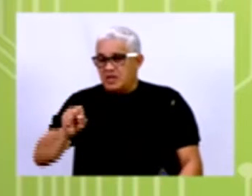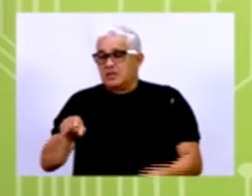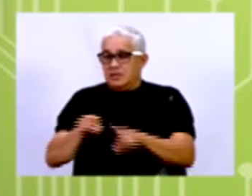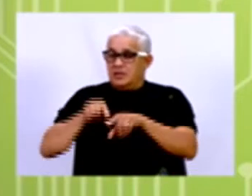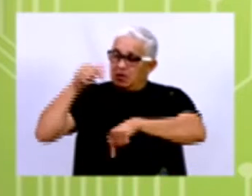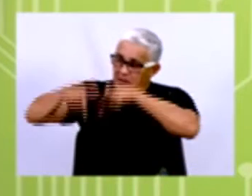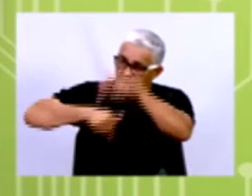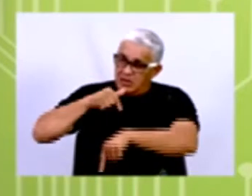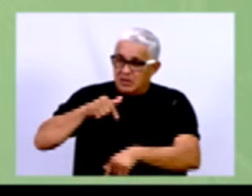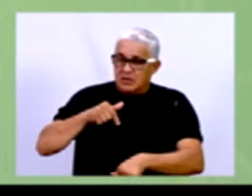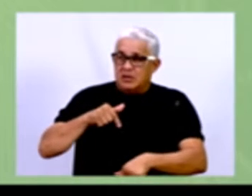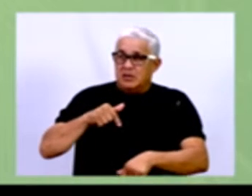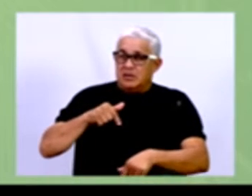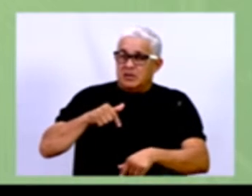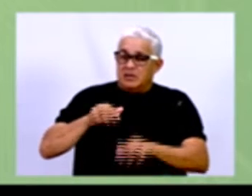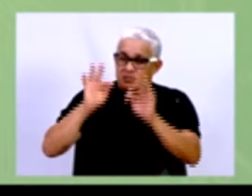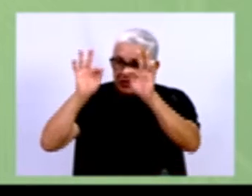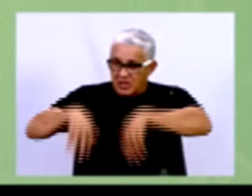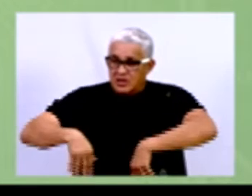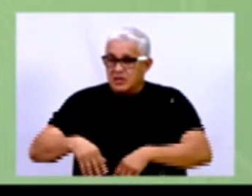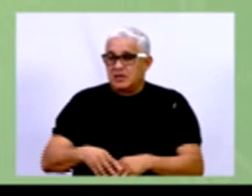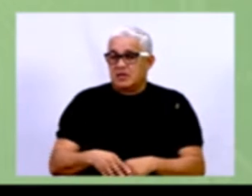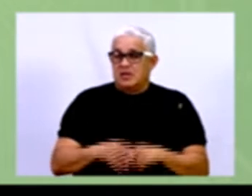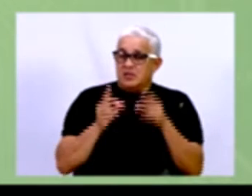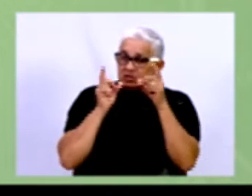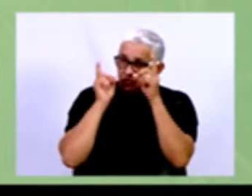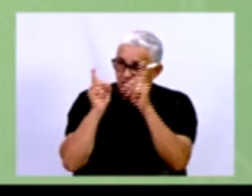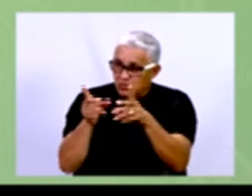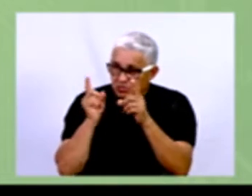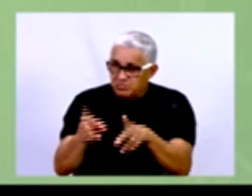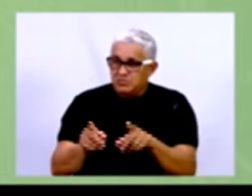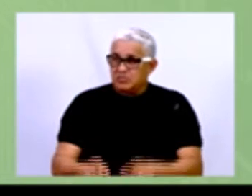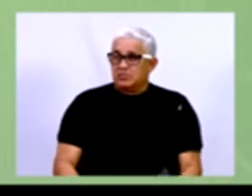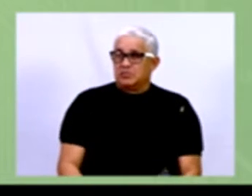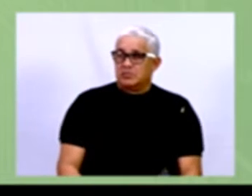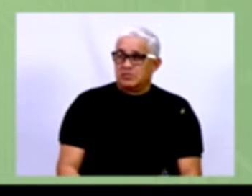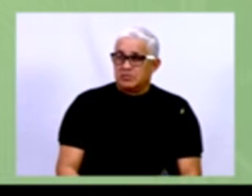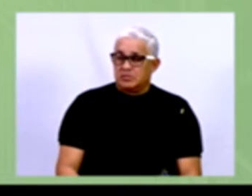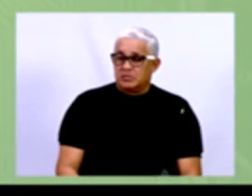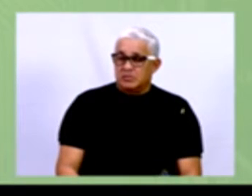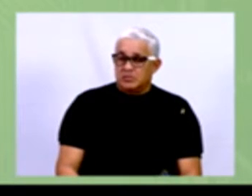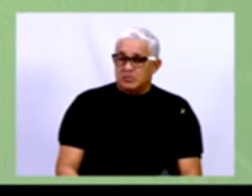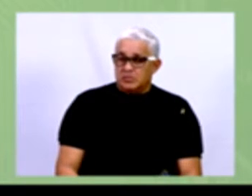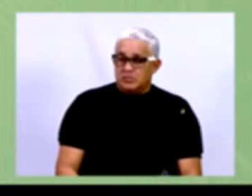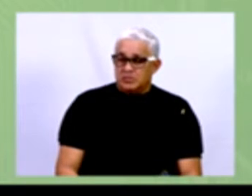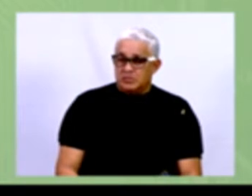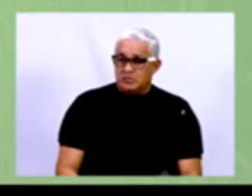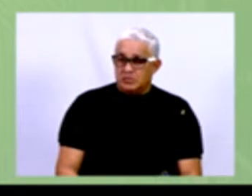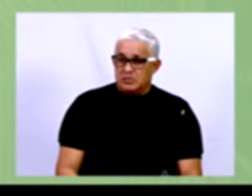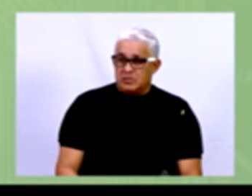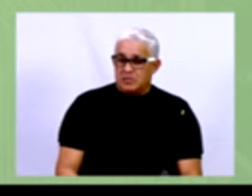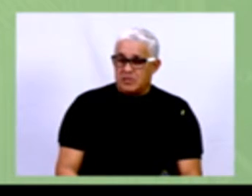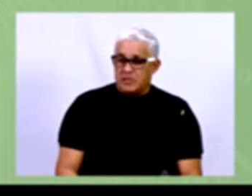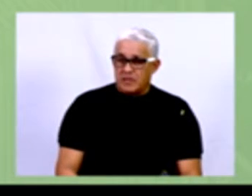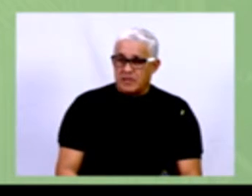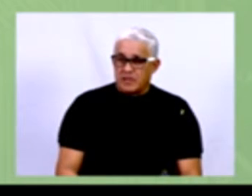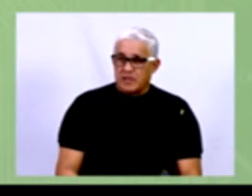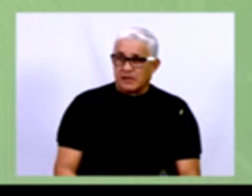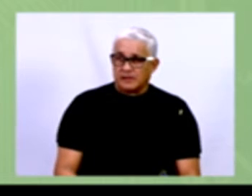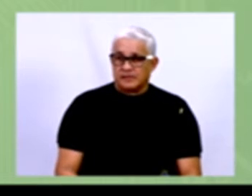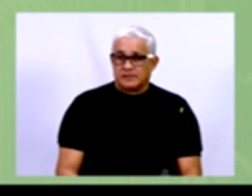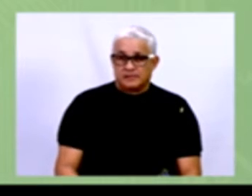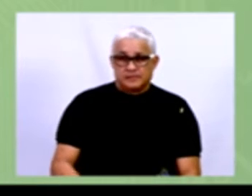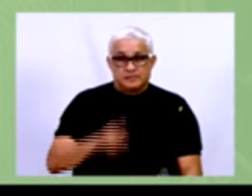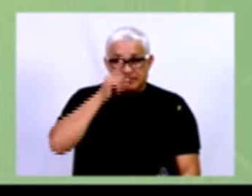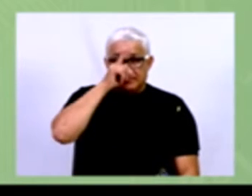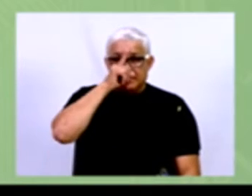à venda. Então, bens e serviços vendidos, sinalizados aí pela setinha, pela seta